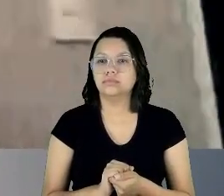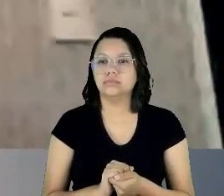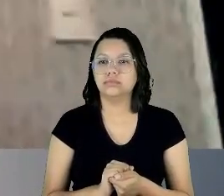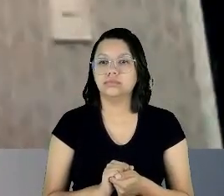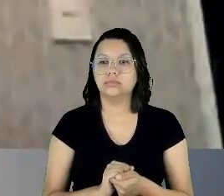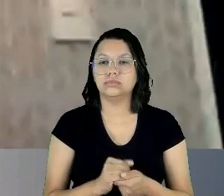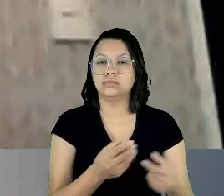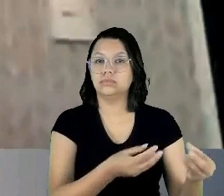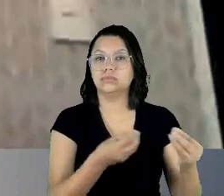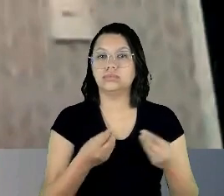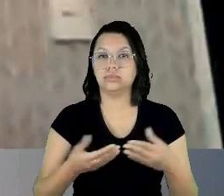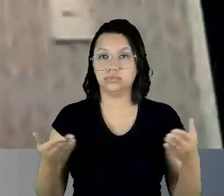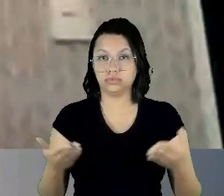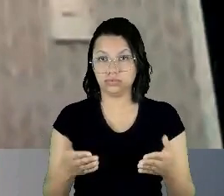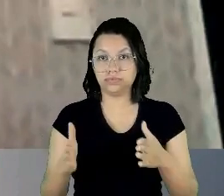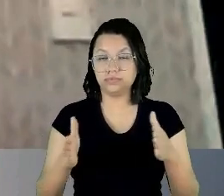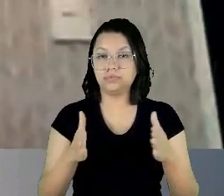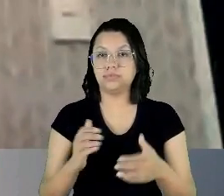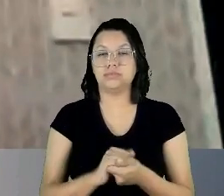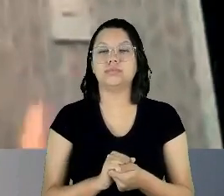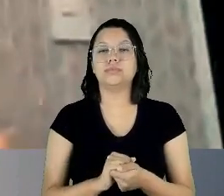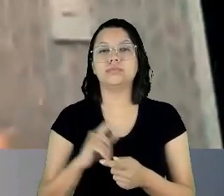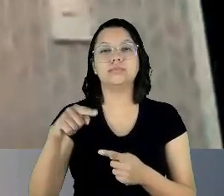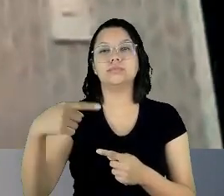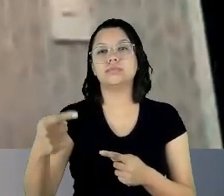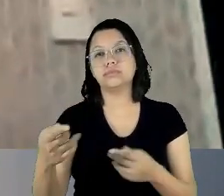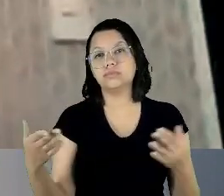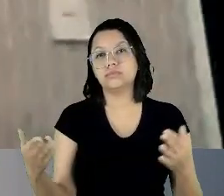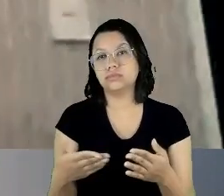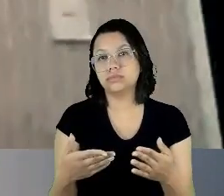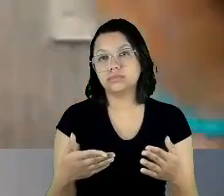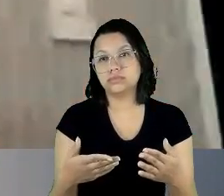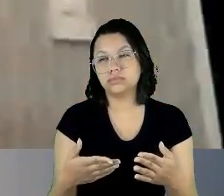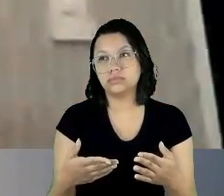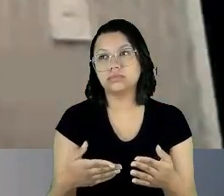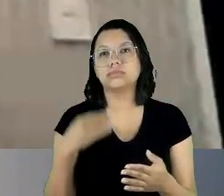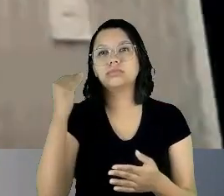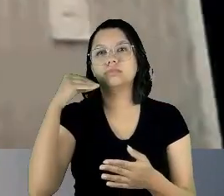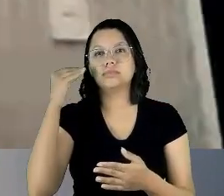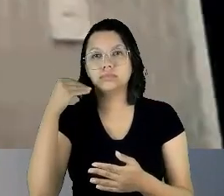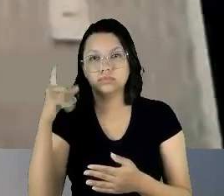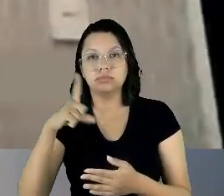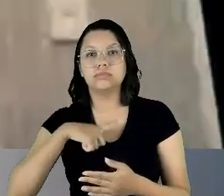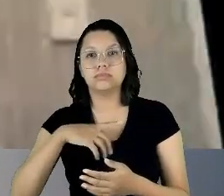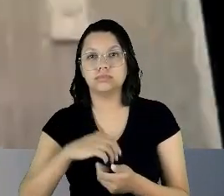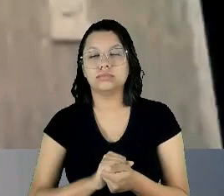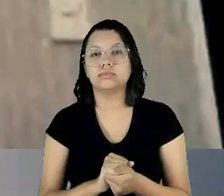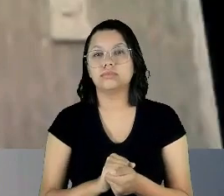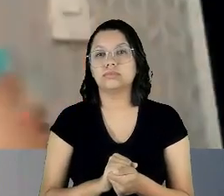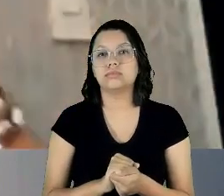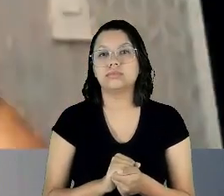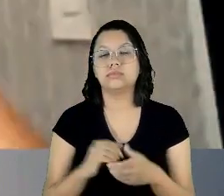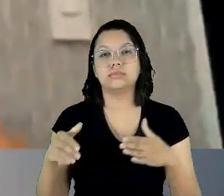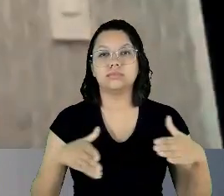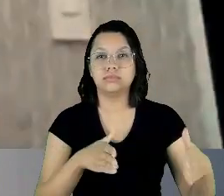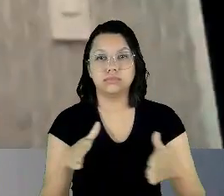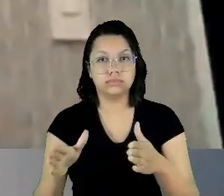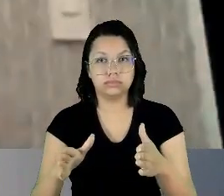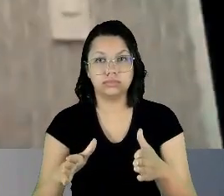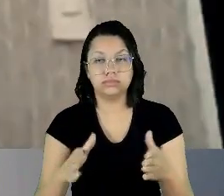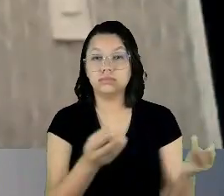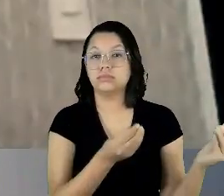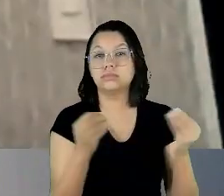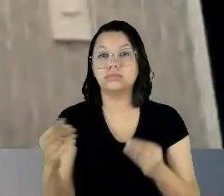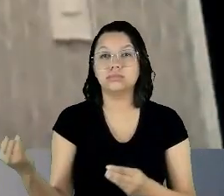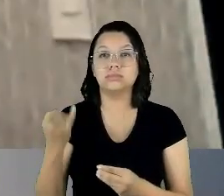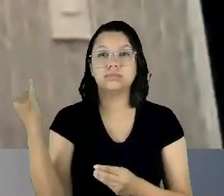queria trazer agora, nesse momento, depois falando dessa experiência que eu tive, né, na jornada, de